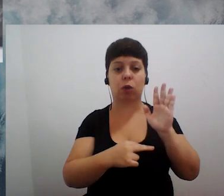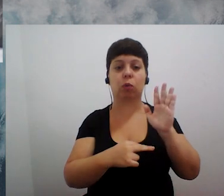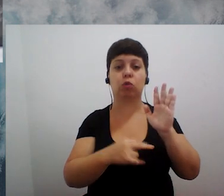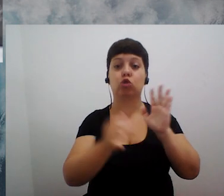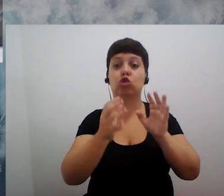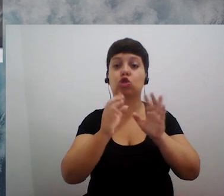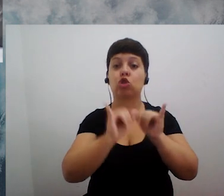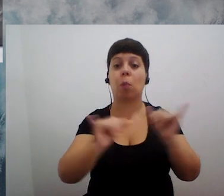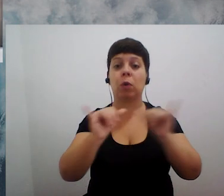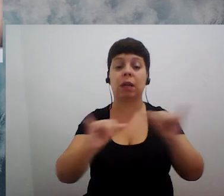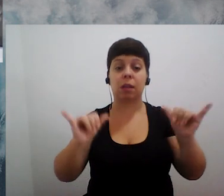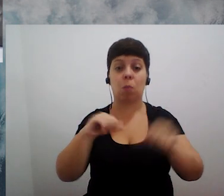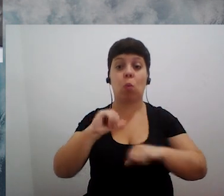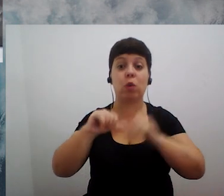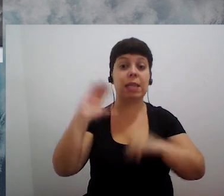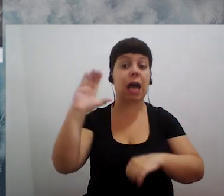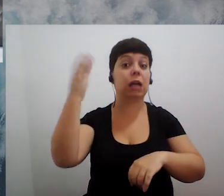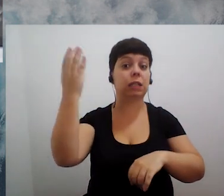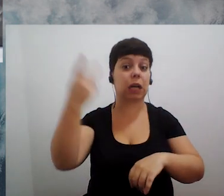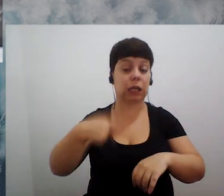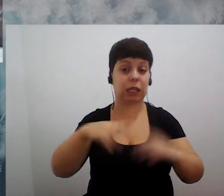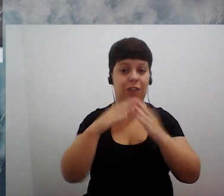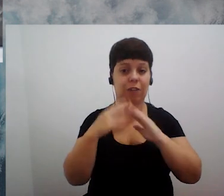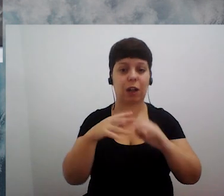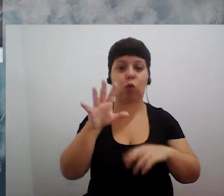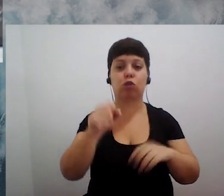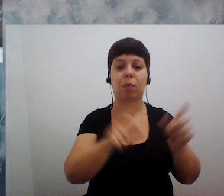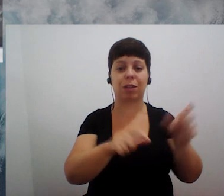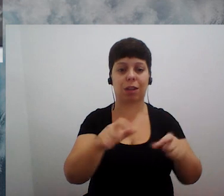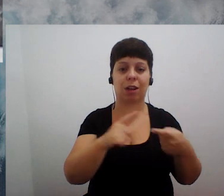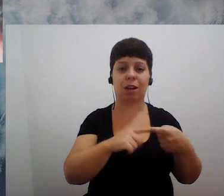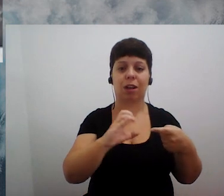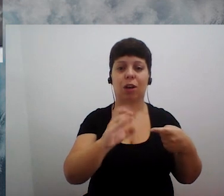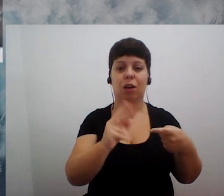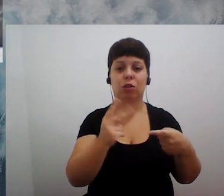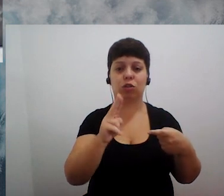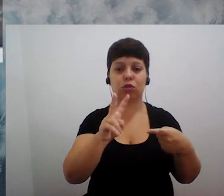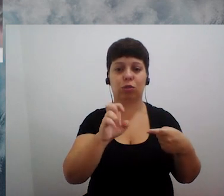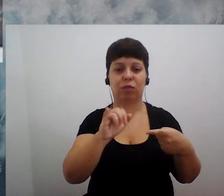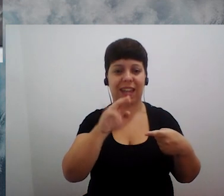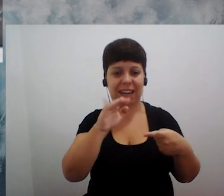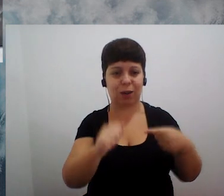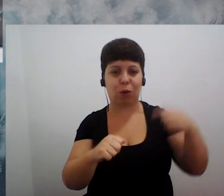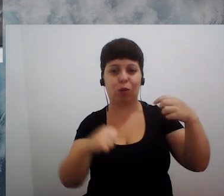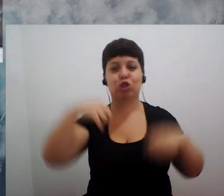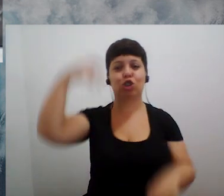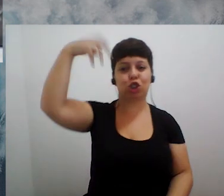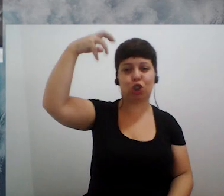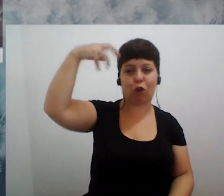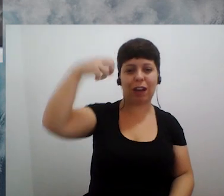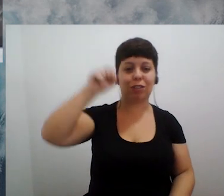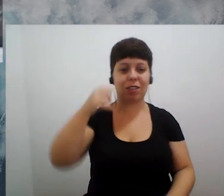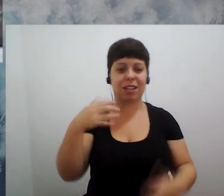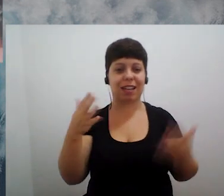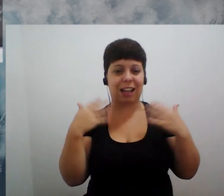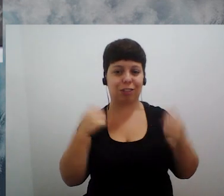climáticas nas favelas. Aí a gente usou personagens que lembram muito a favela, né? Que é o chuveirão, que fica em cada esquina, né? Que o pessoal